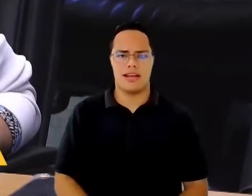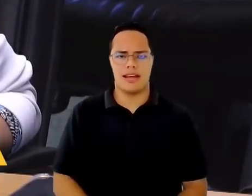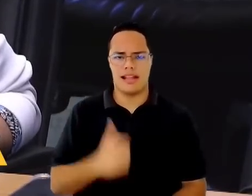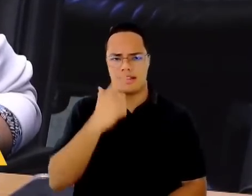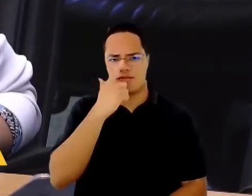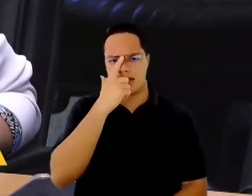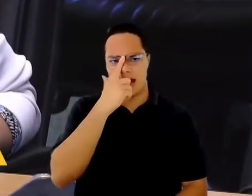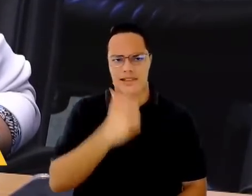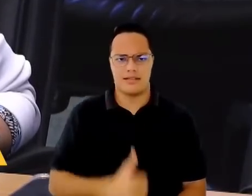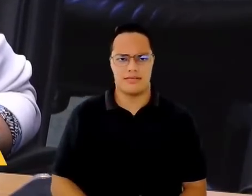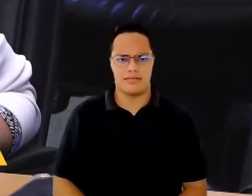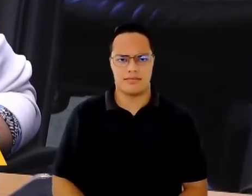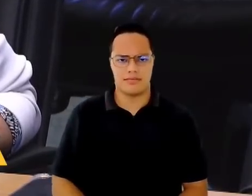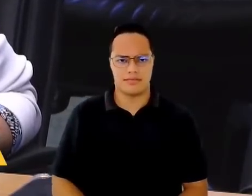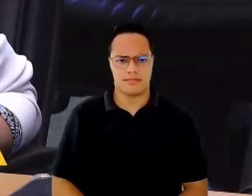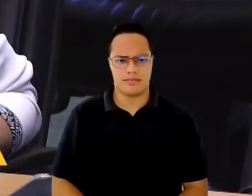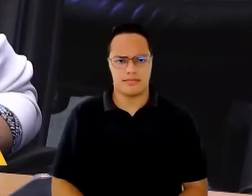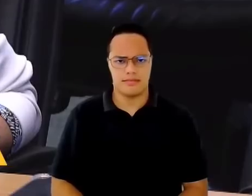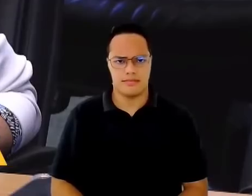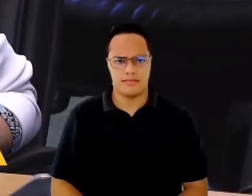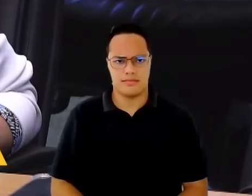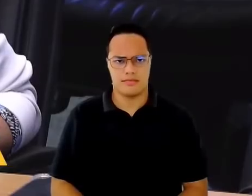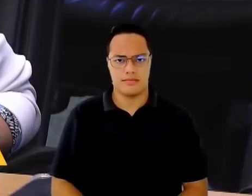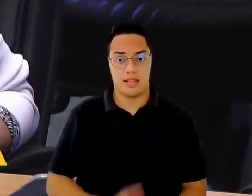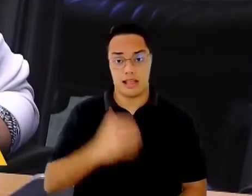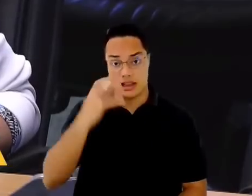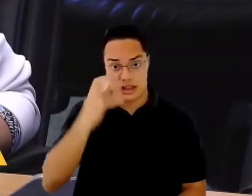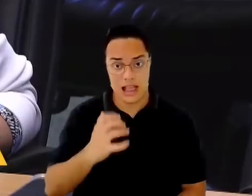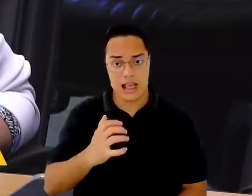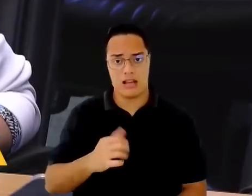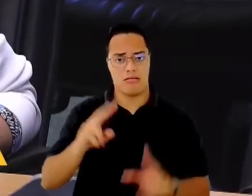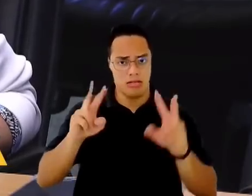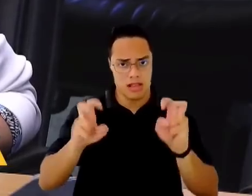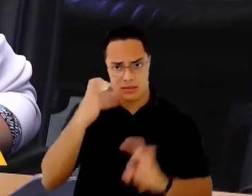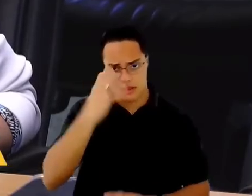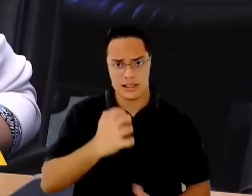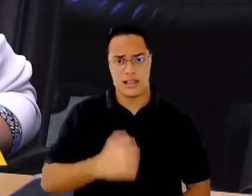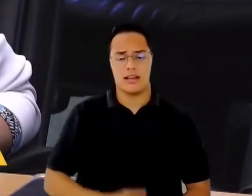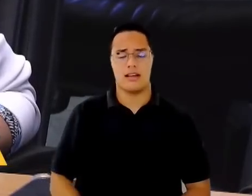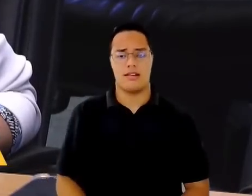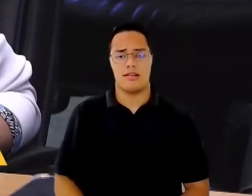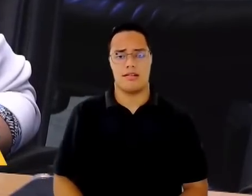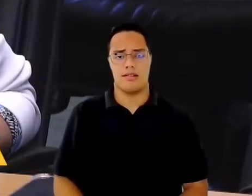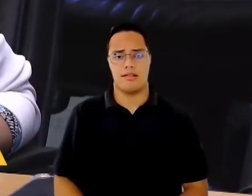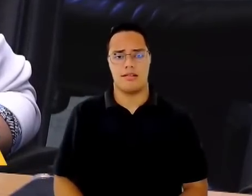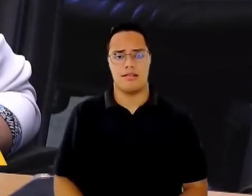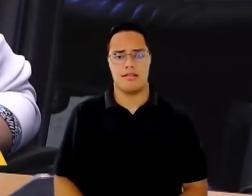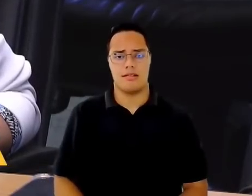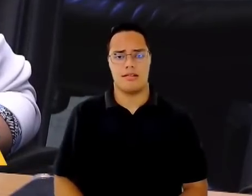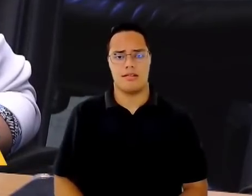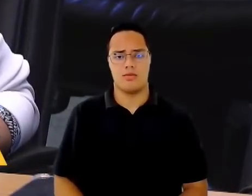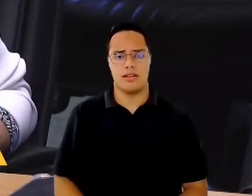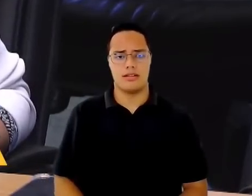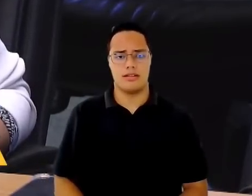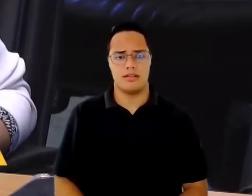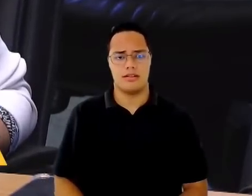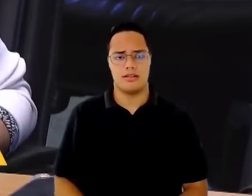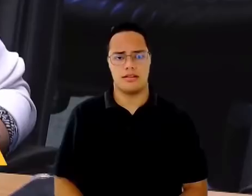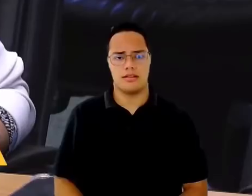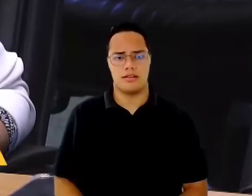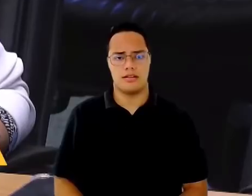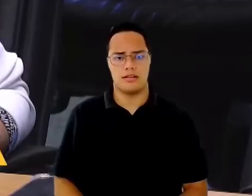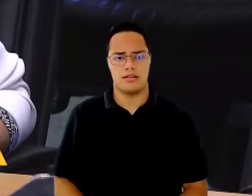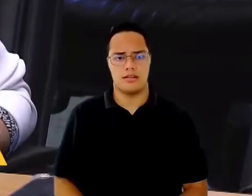não vamos relativizar algo Seríssimo que infelizmente acontece e